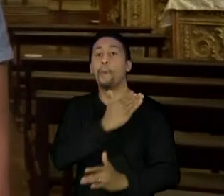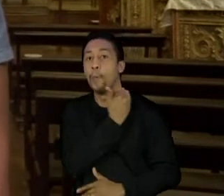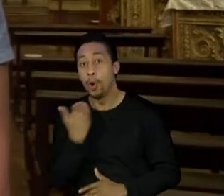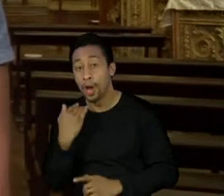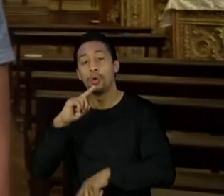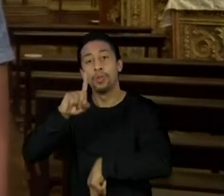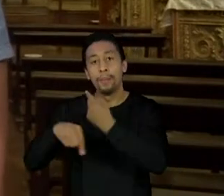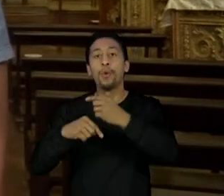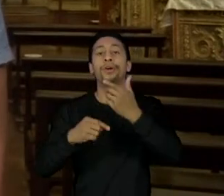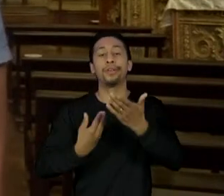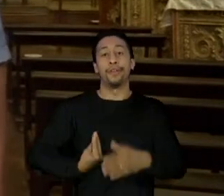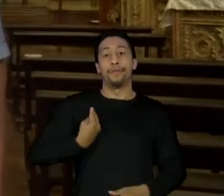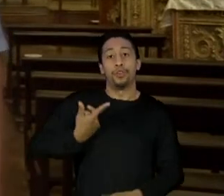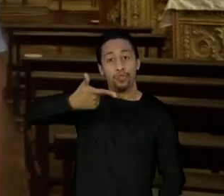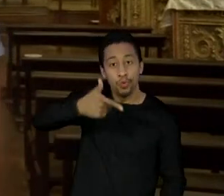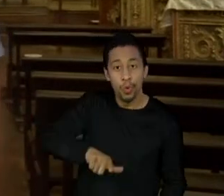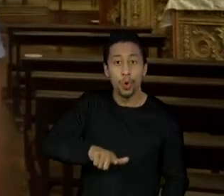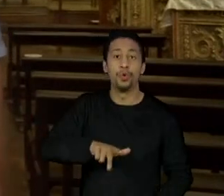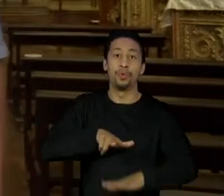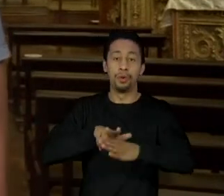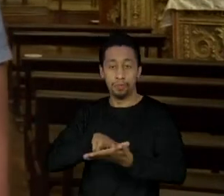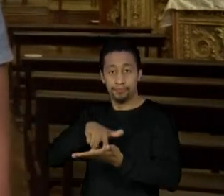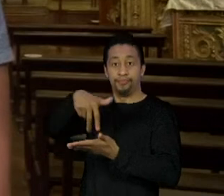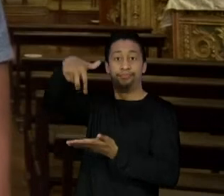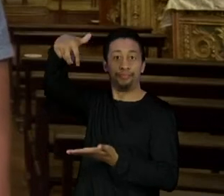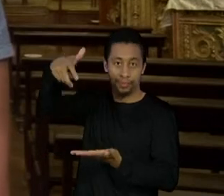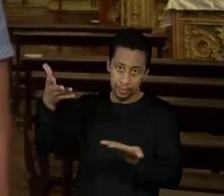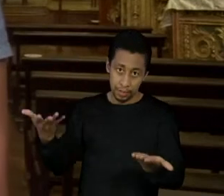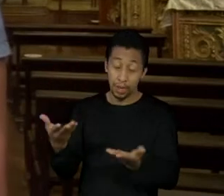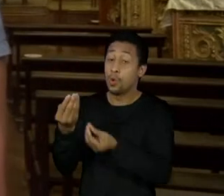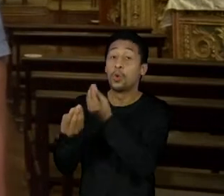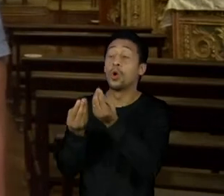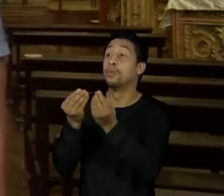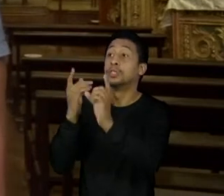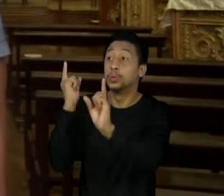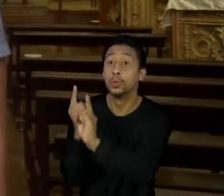nenhuma... Né, a gente não tem a ossada de Cristo, né? Isso aí seria